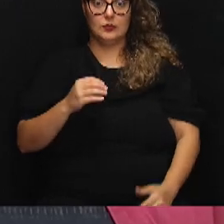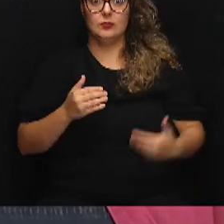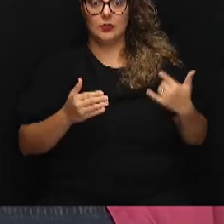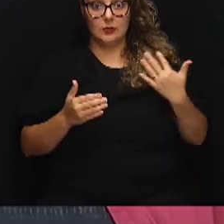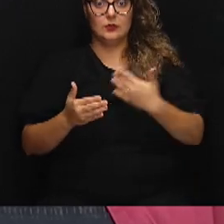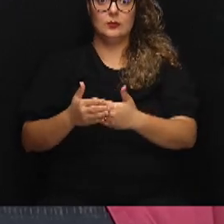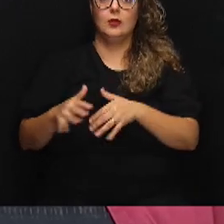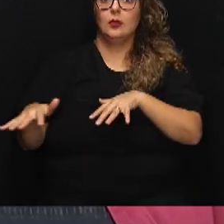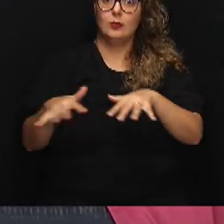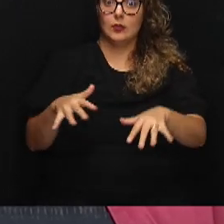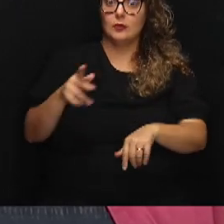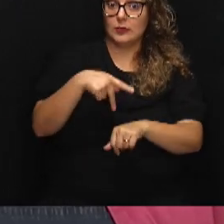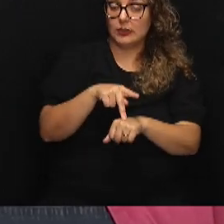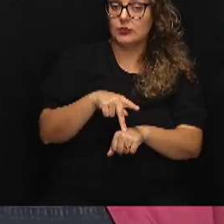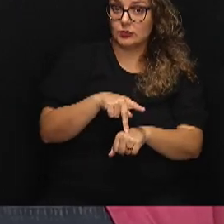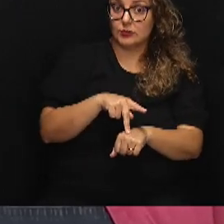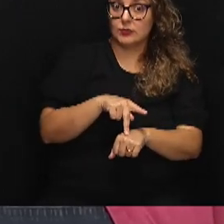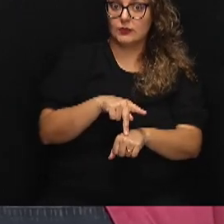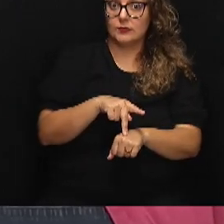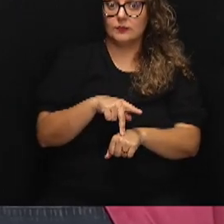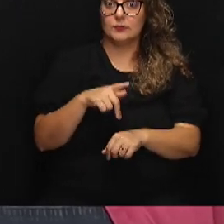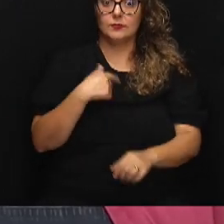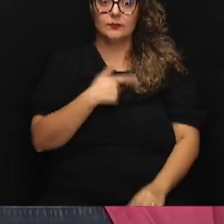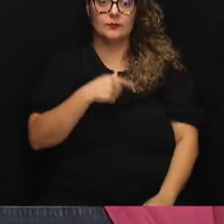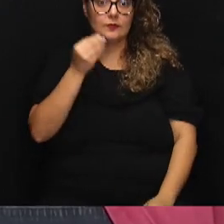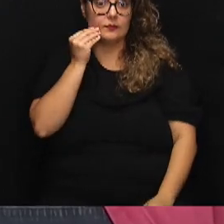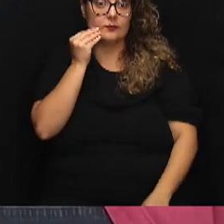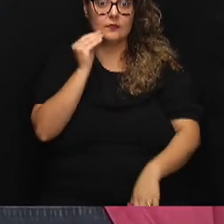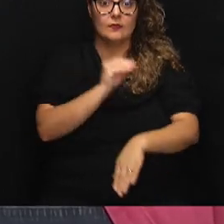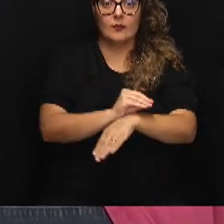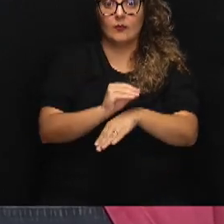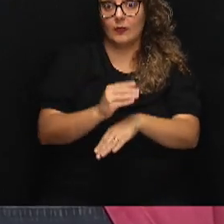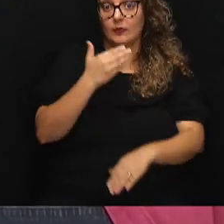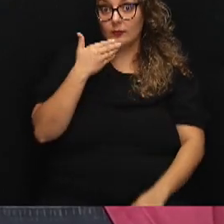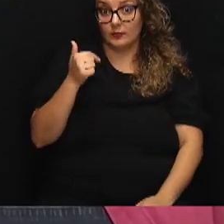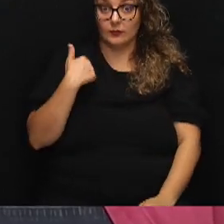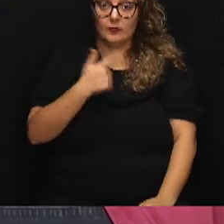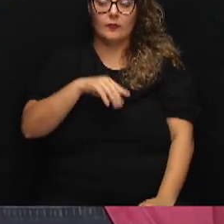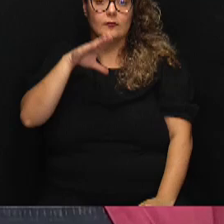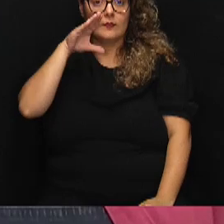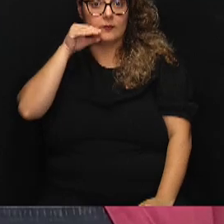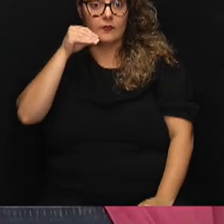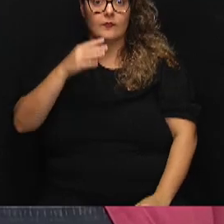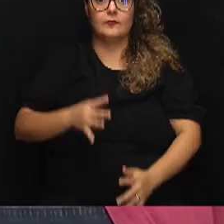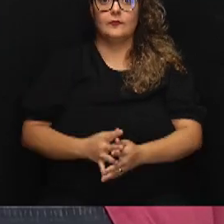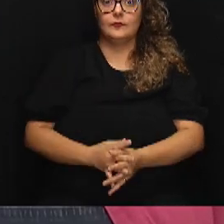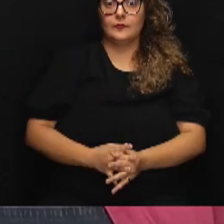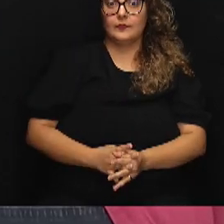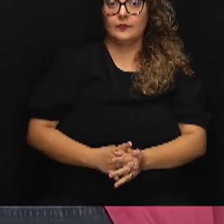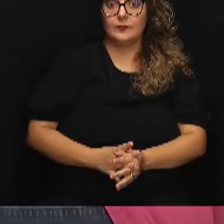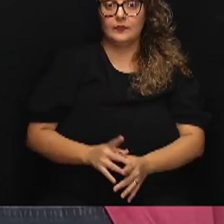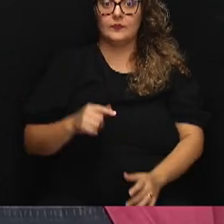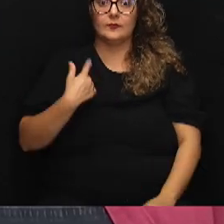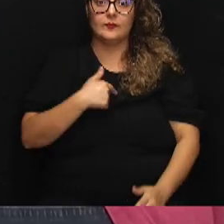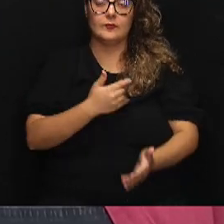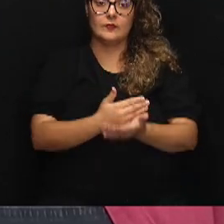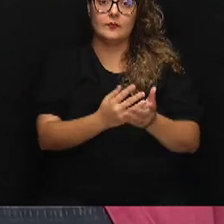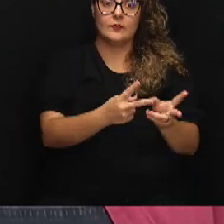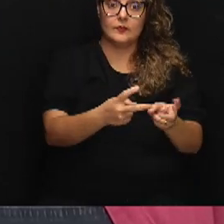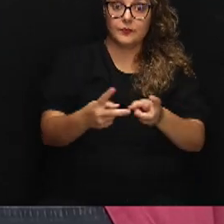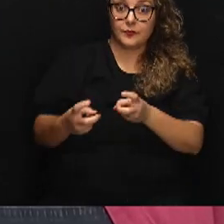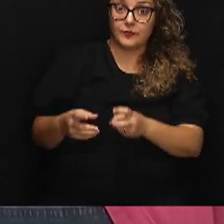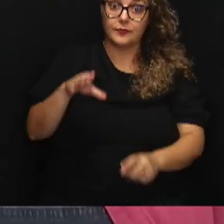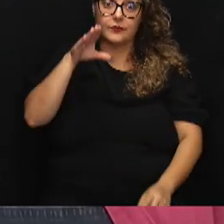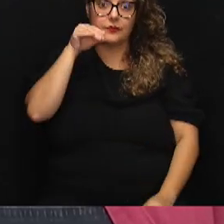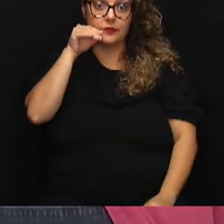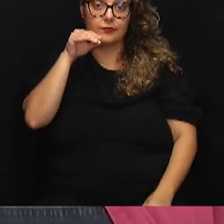no país, né, para a gente tentar cuidar melhor dos nossos funcionários. Porque nós começamos a perceber que os funcionários